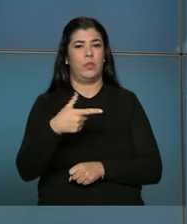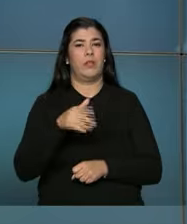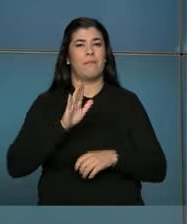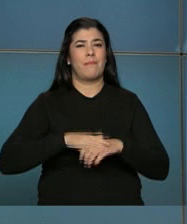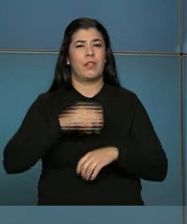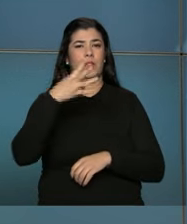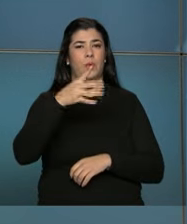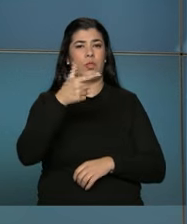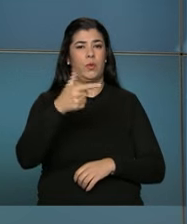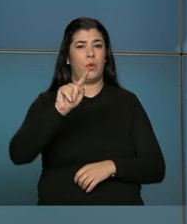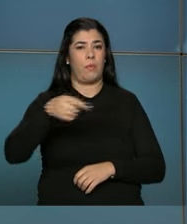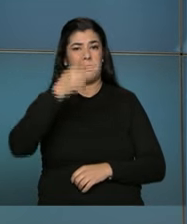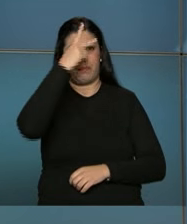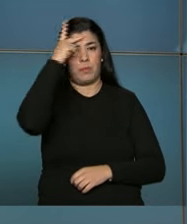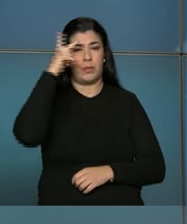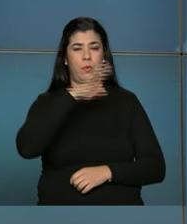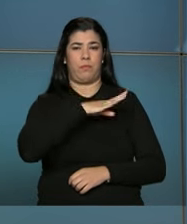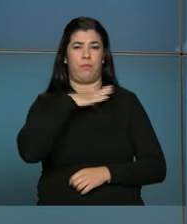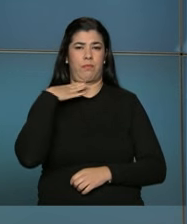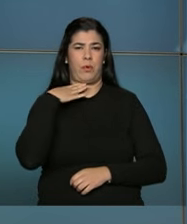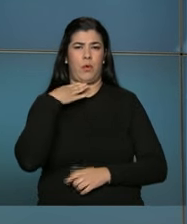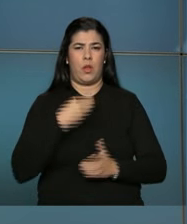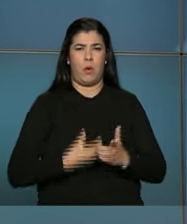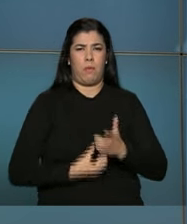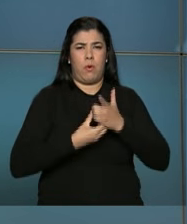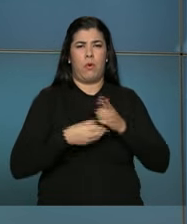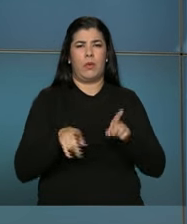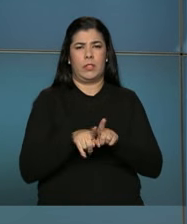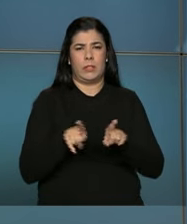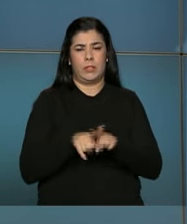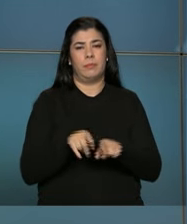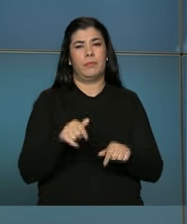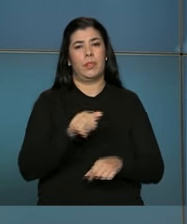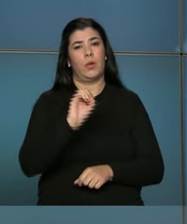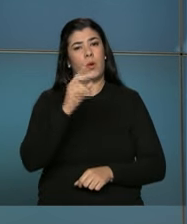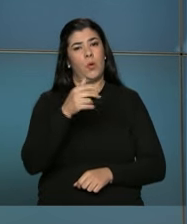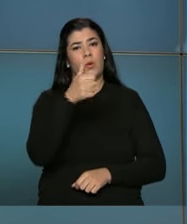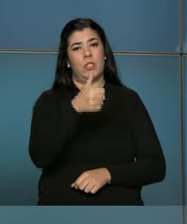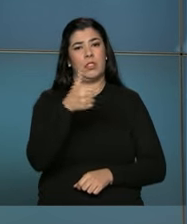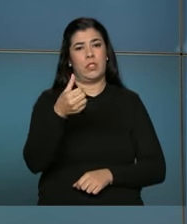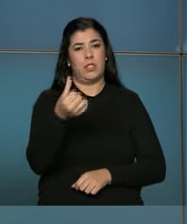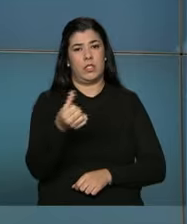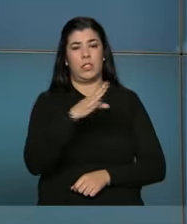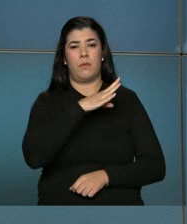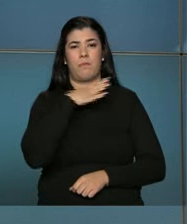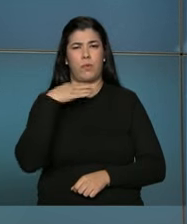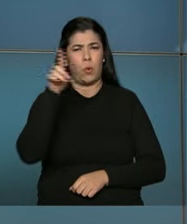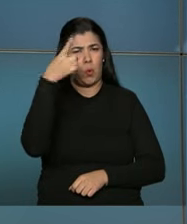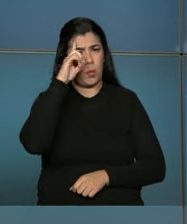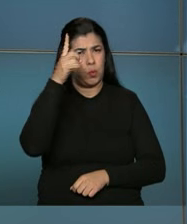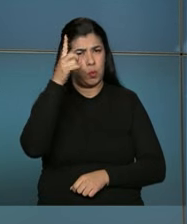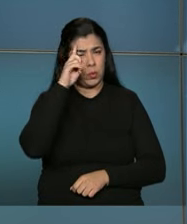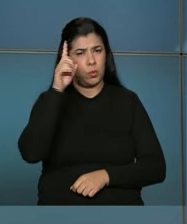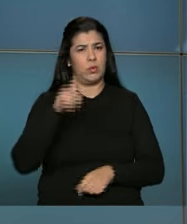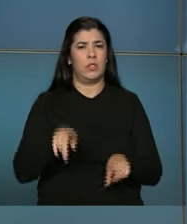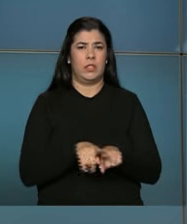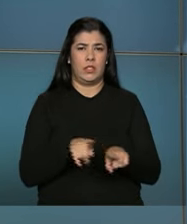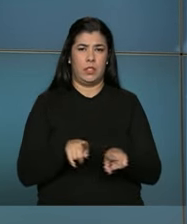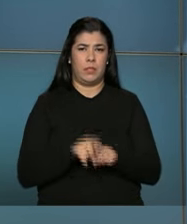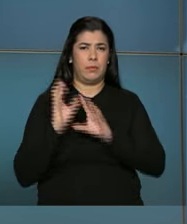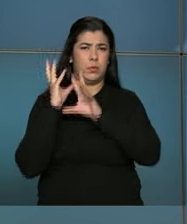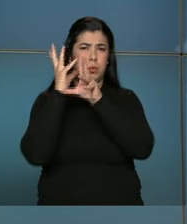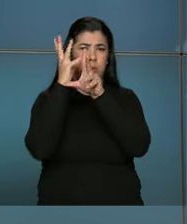de 42.000 pessoas morreram por disparos de arma de fogo ou 116 mortes por